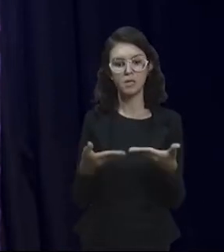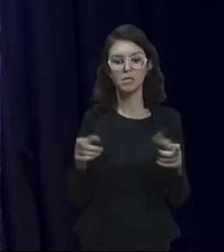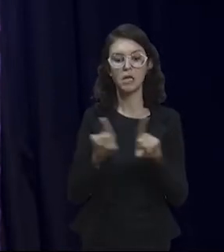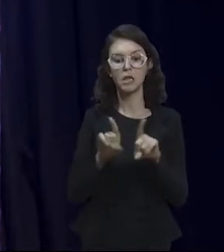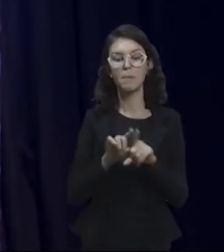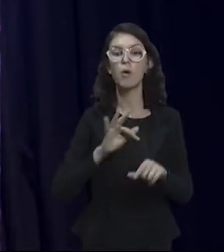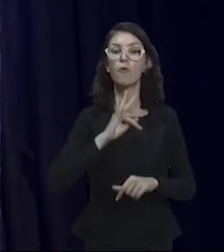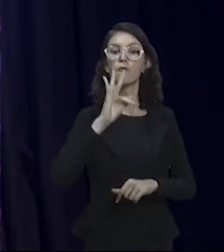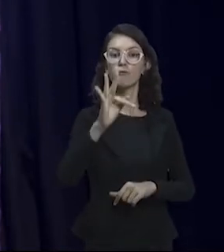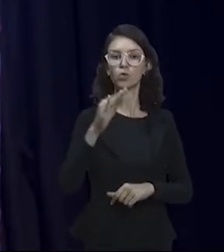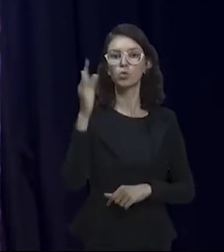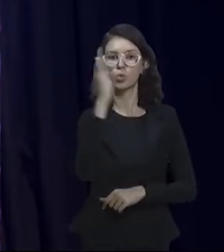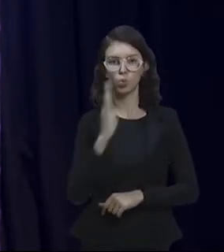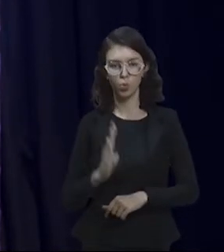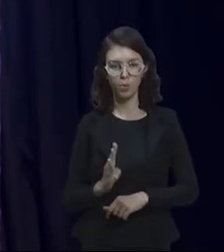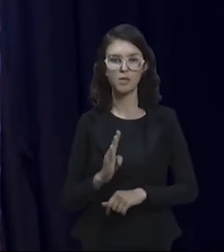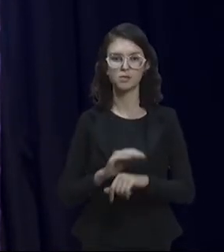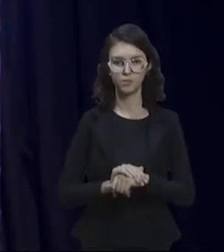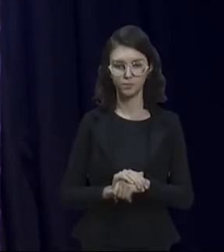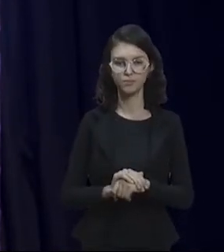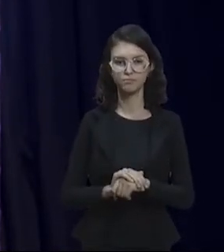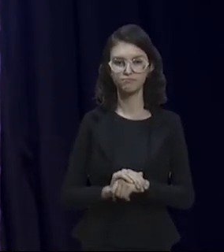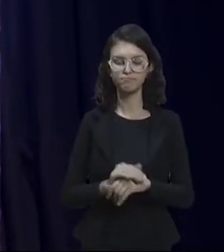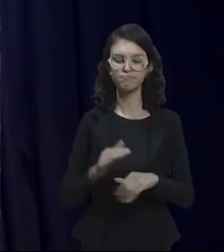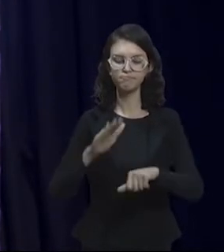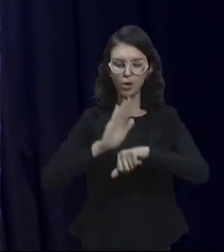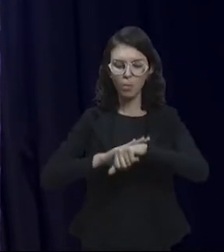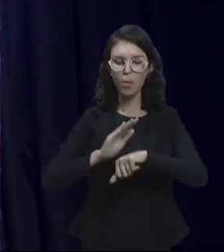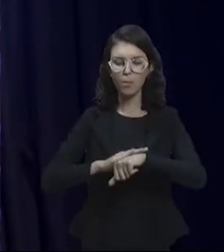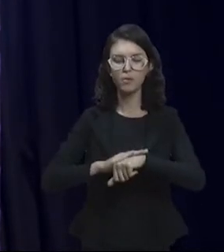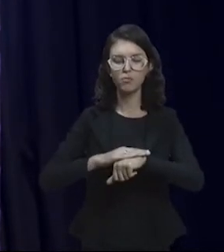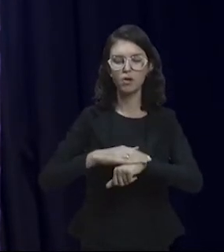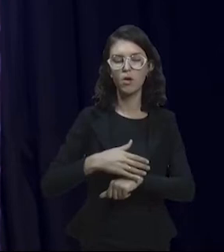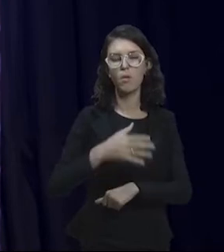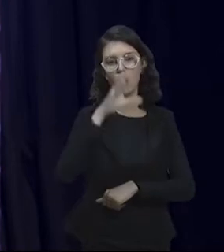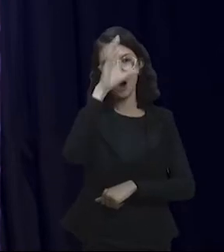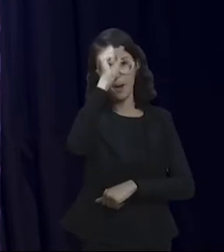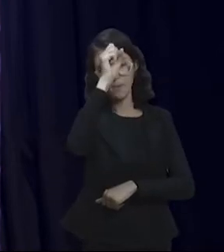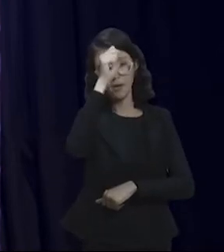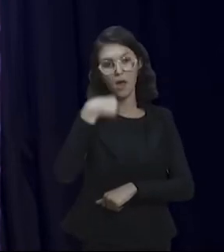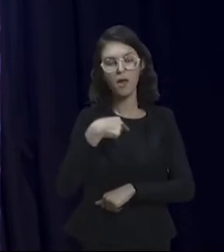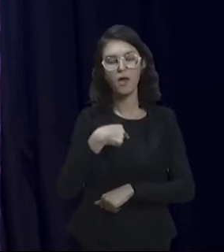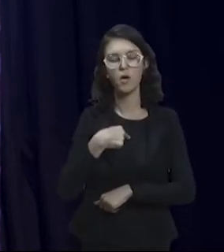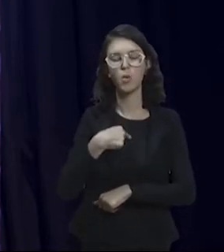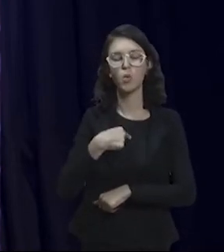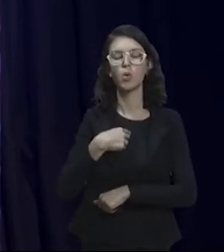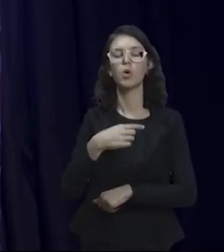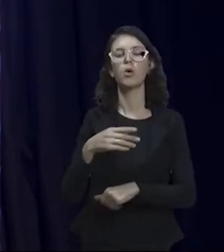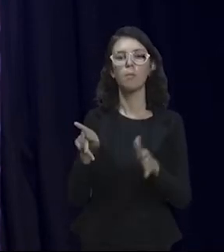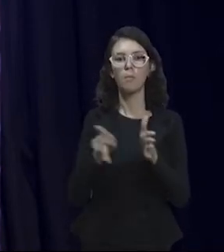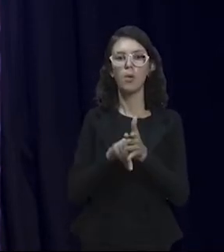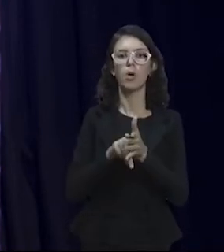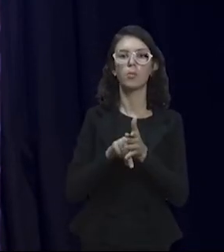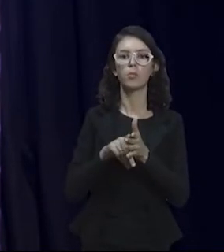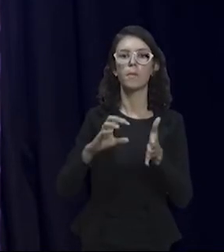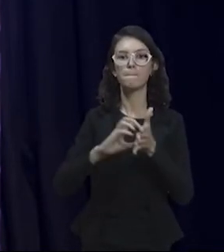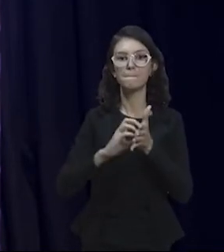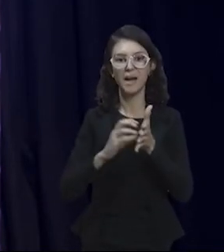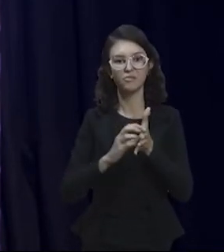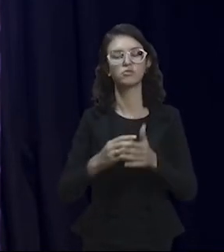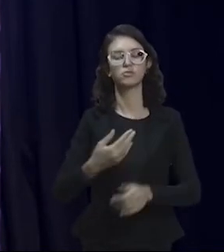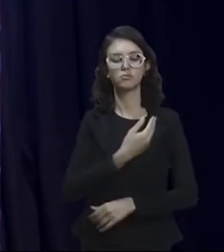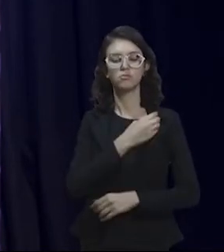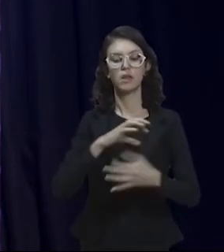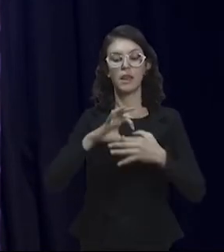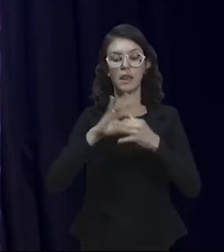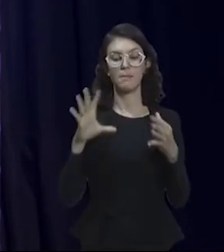momento que eu aprendi, e eu sou um deputado do Partido Liberal, e é nesse momento que eu